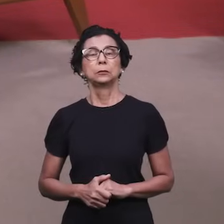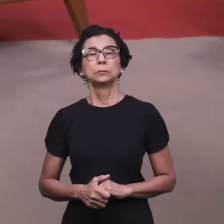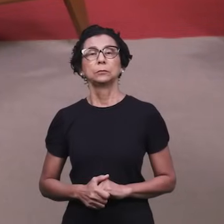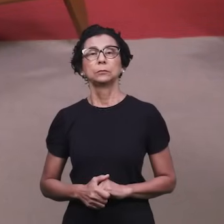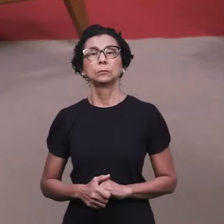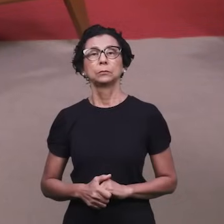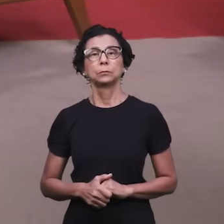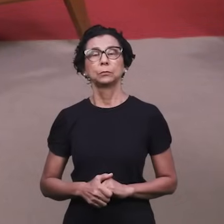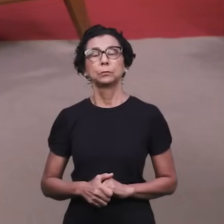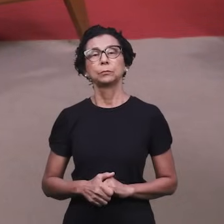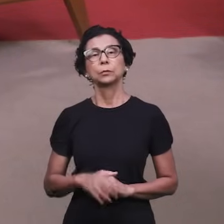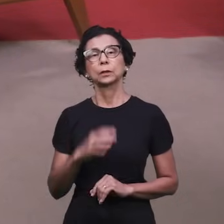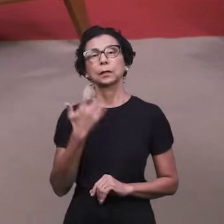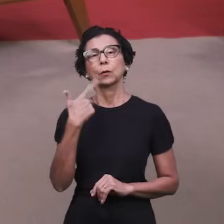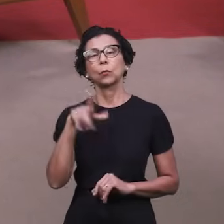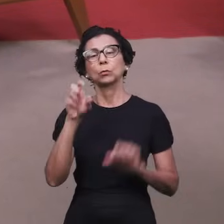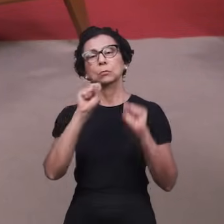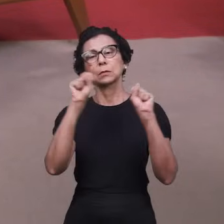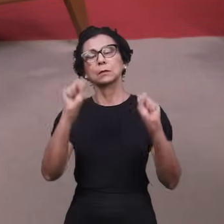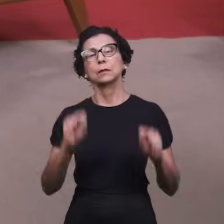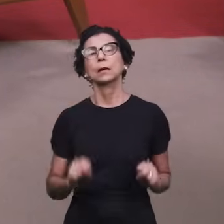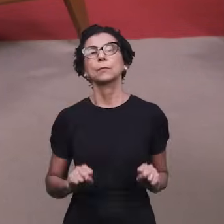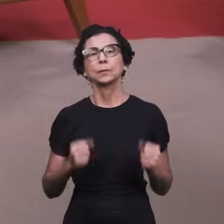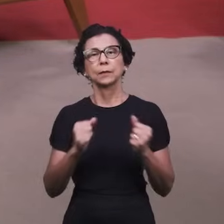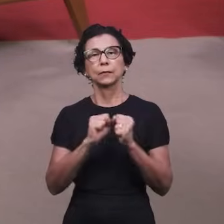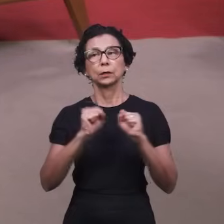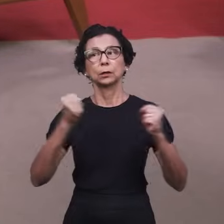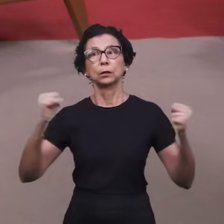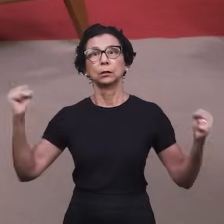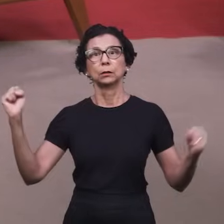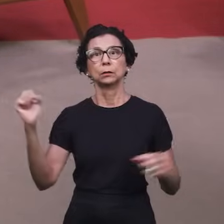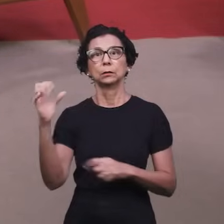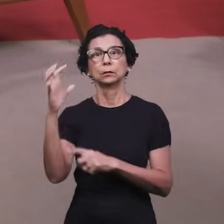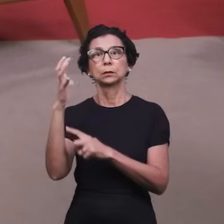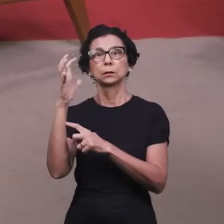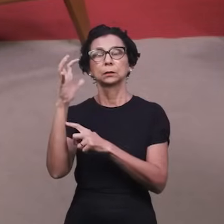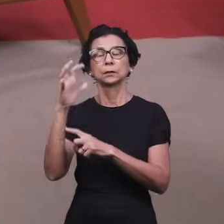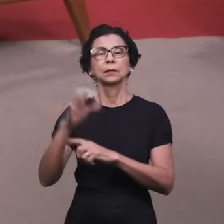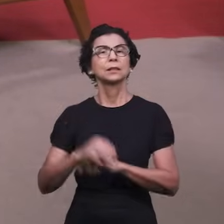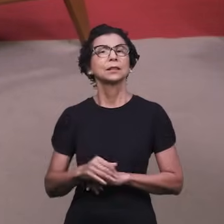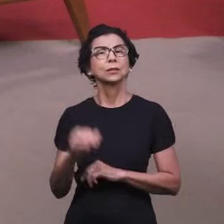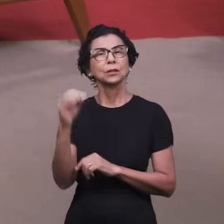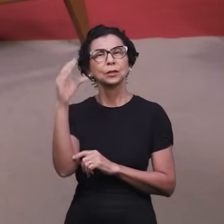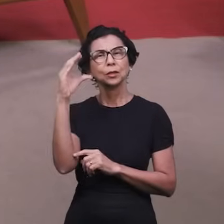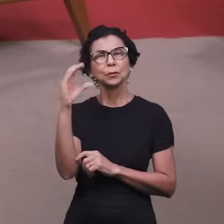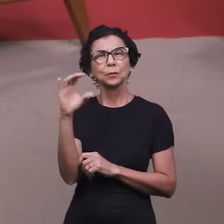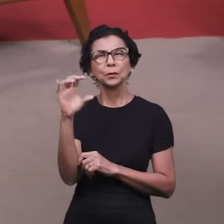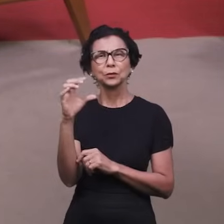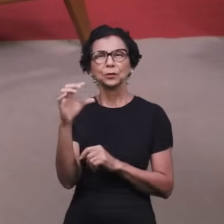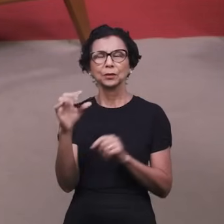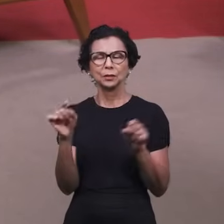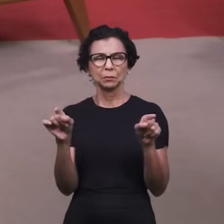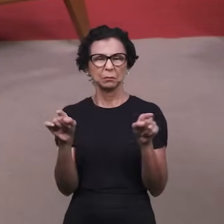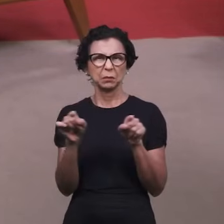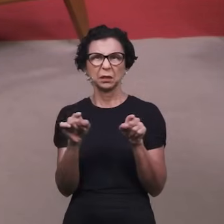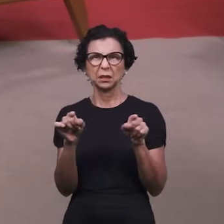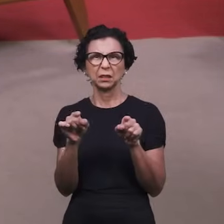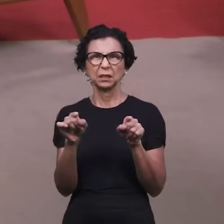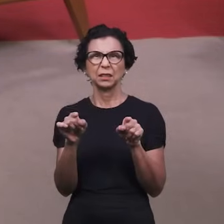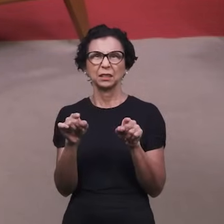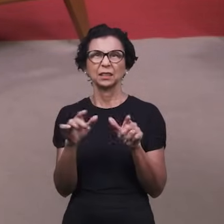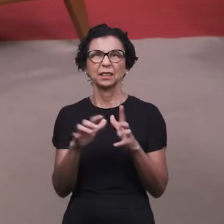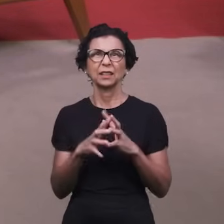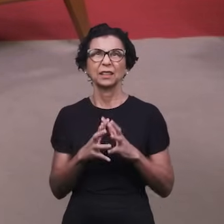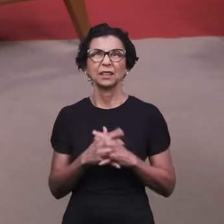que era utilizada, pelo sistema que era utilizado, era uma antena grande. Agora, esse novo sistema, a antena é pequenininha, é dessas antenas